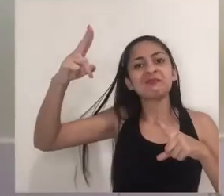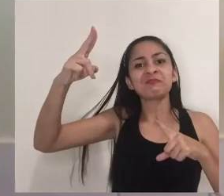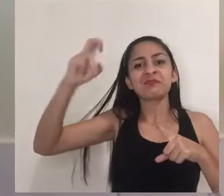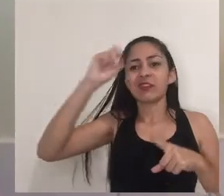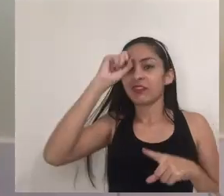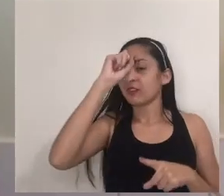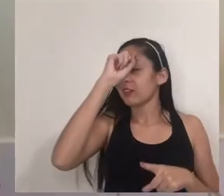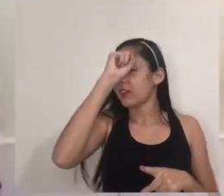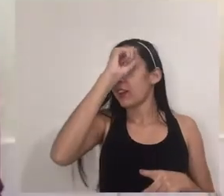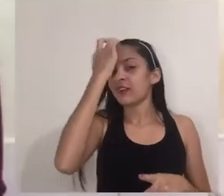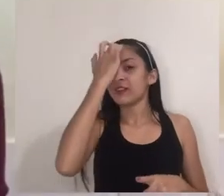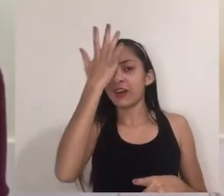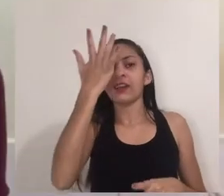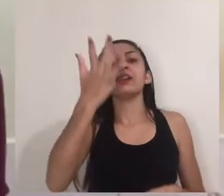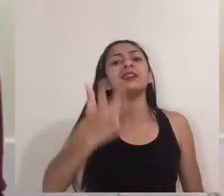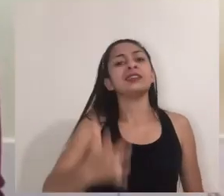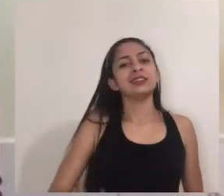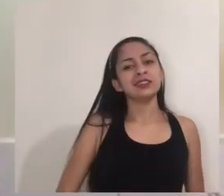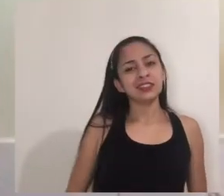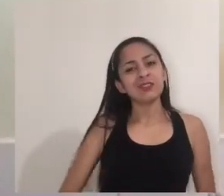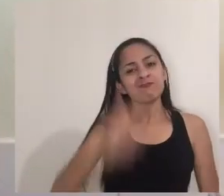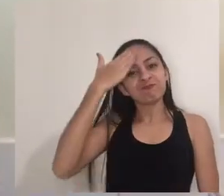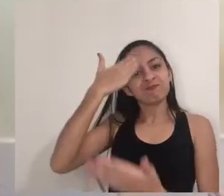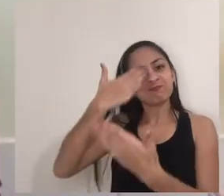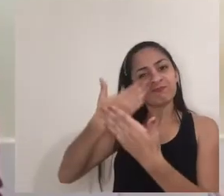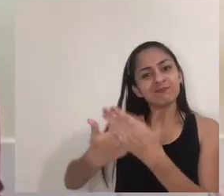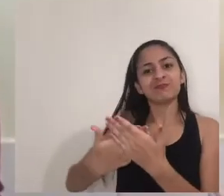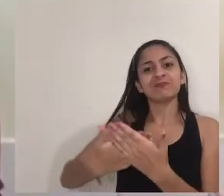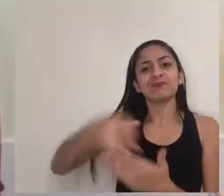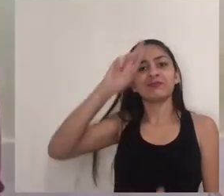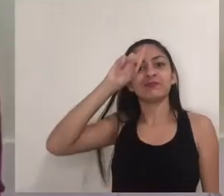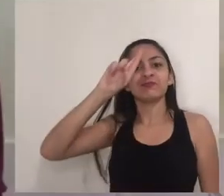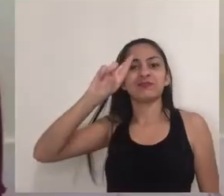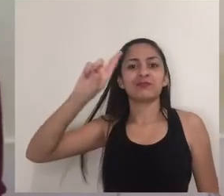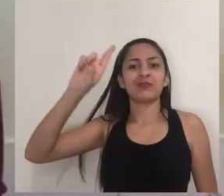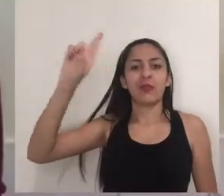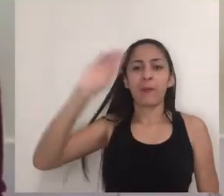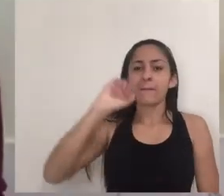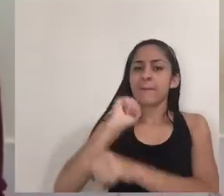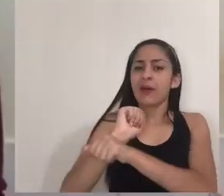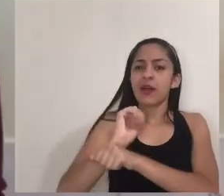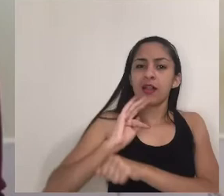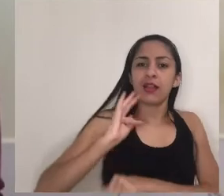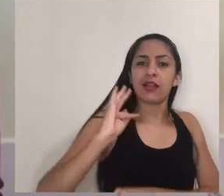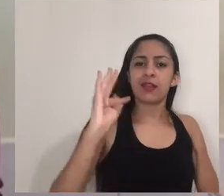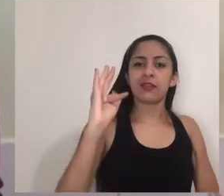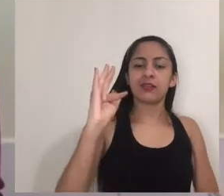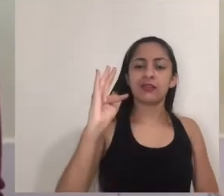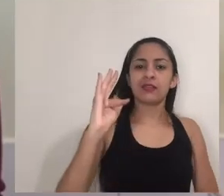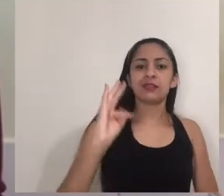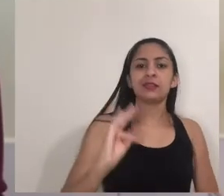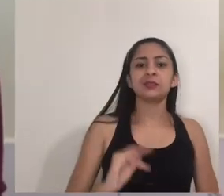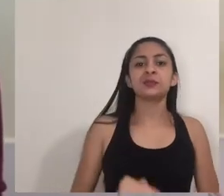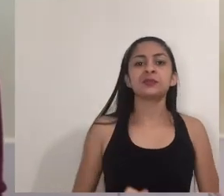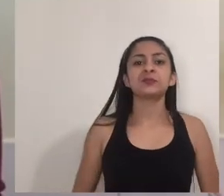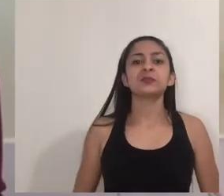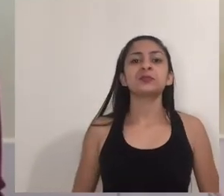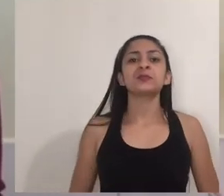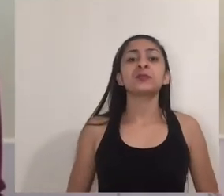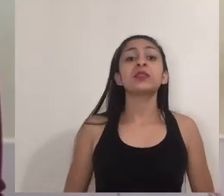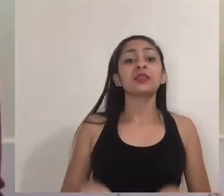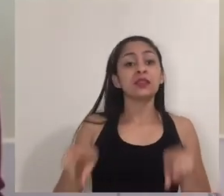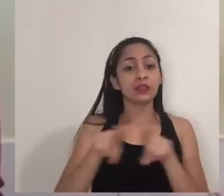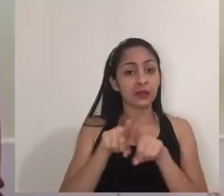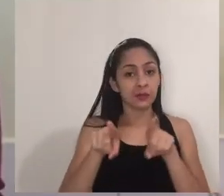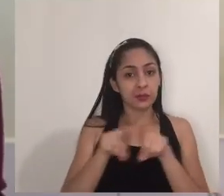as tribulações. Além de tudo isso, o nosso Deus, ele